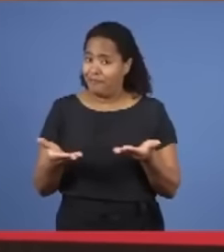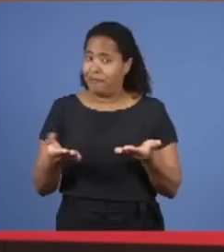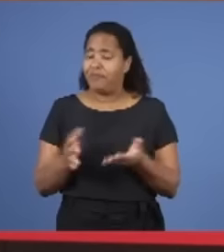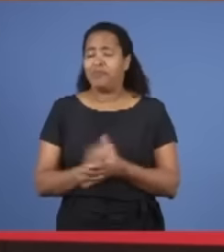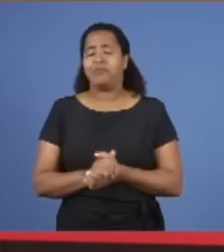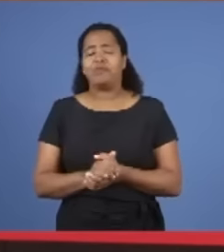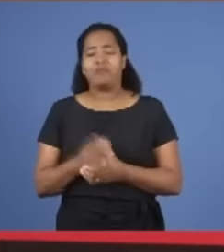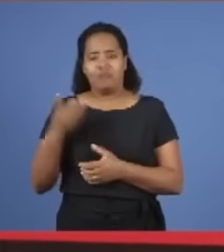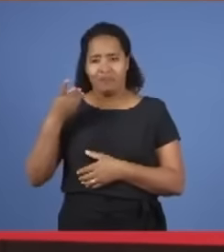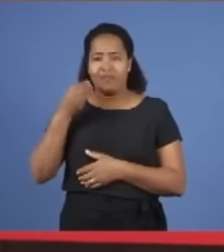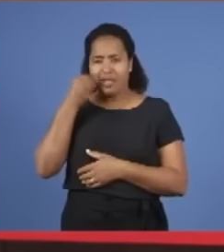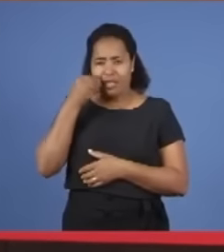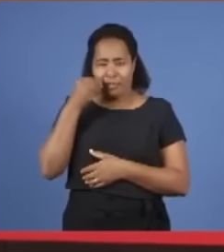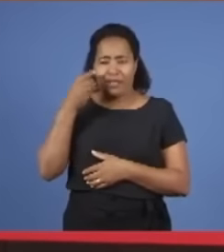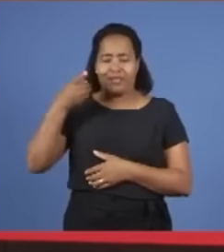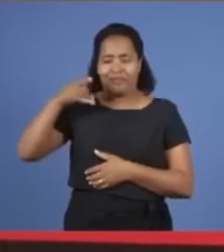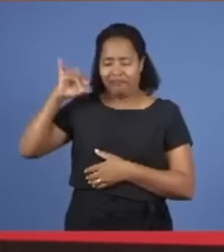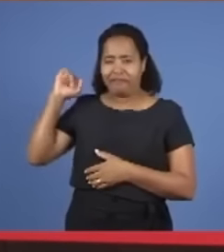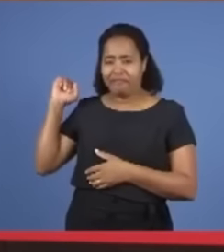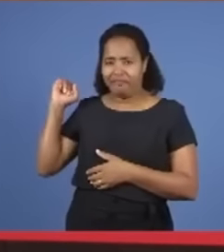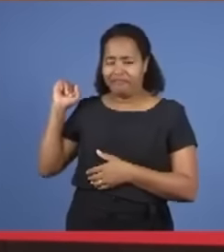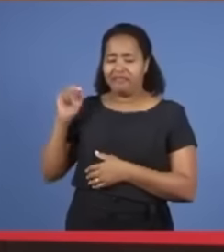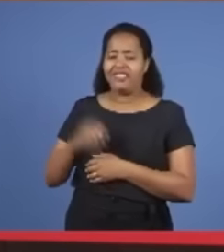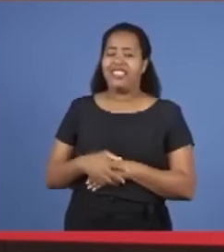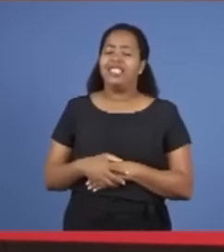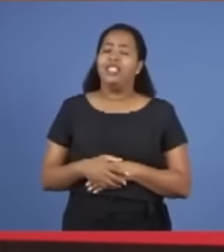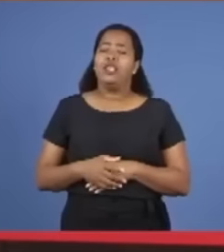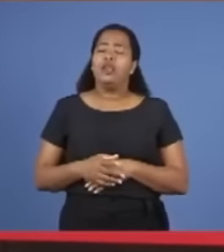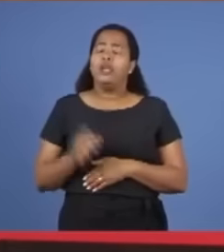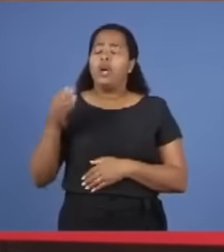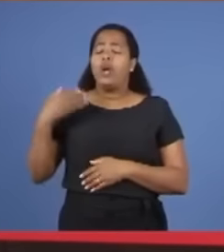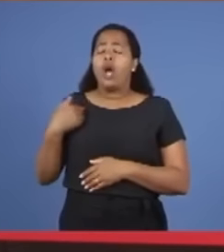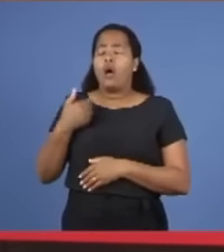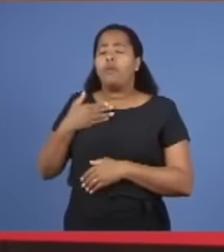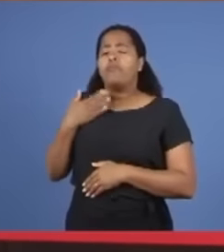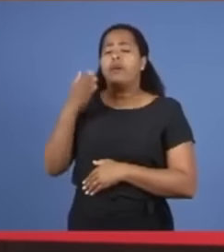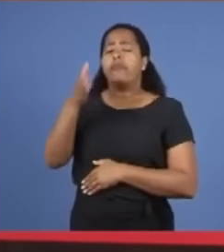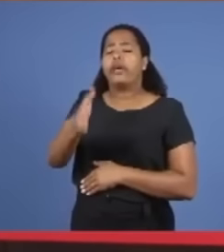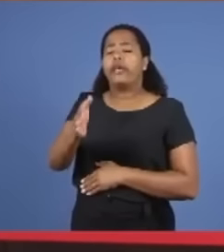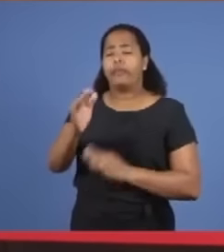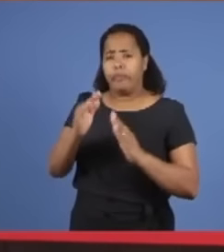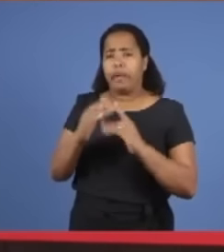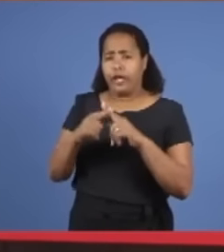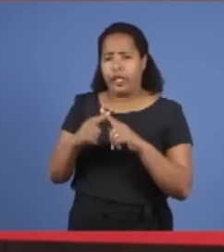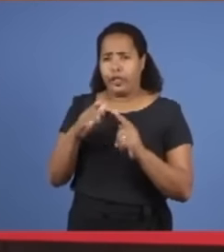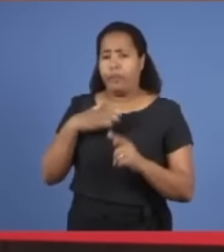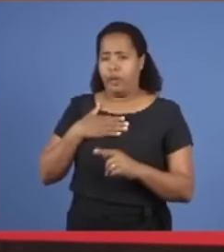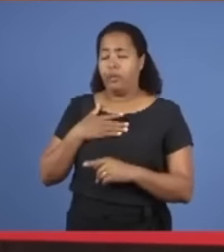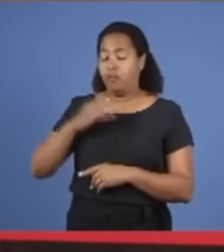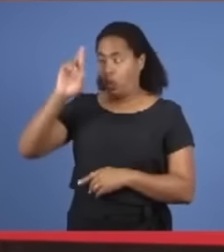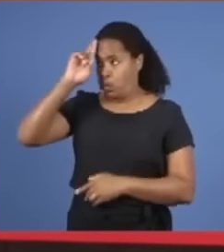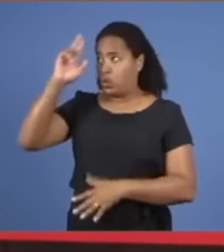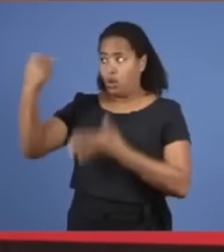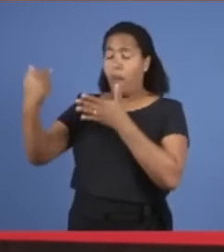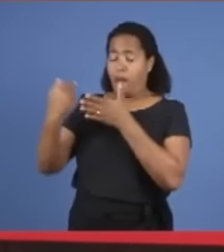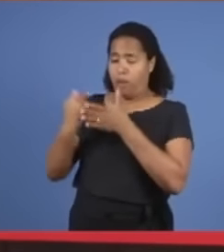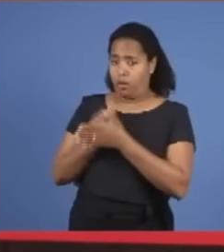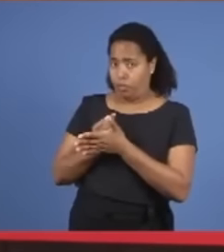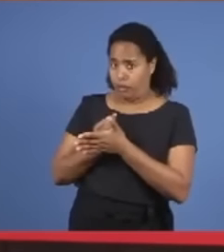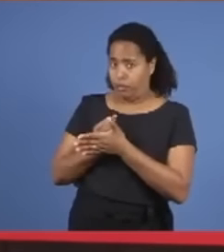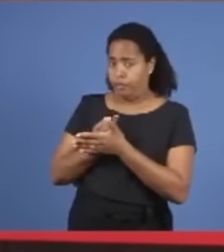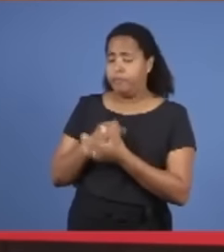atrás eu estava indo para a igreja. Vou terminar dizendo isso para os irmãos. Eu estava indo para a minha igreja. O Senhor me fez uma pergunta. Eu quero passar aqui para os irmãos. O Senhor disse